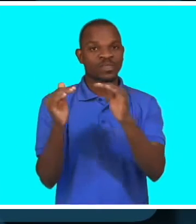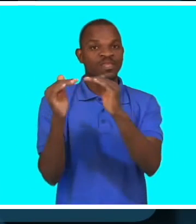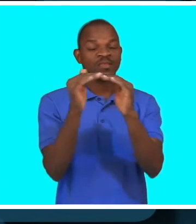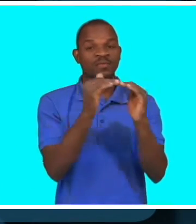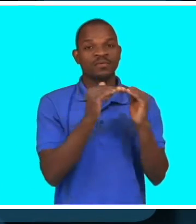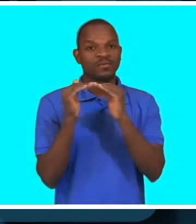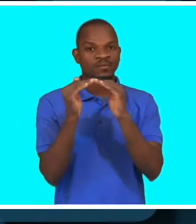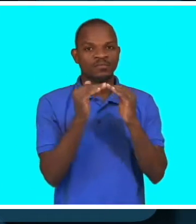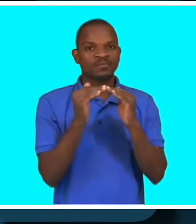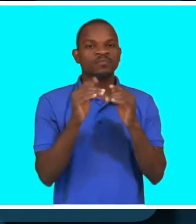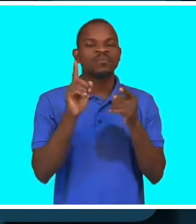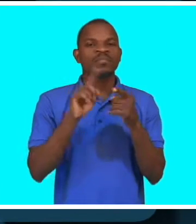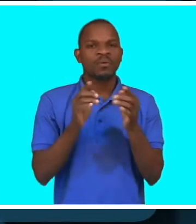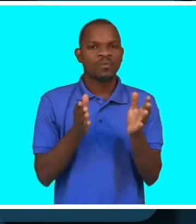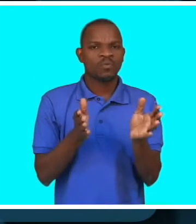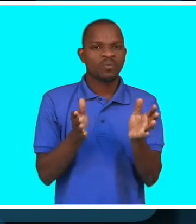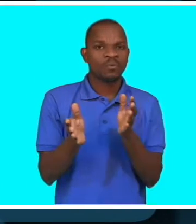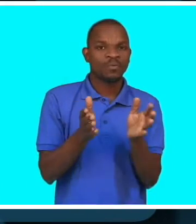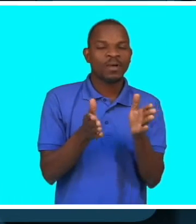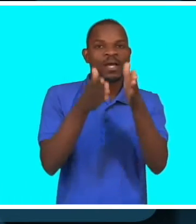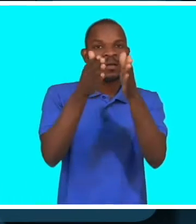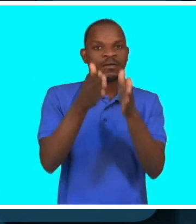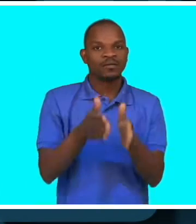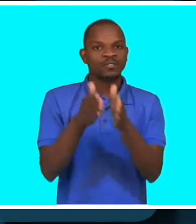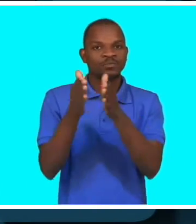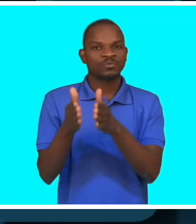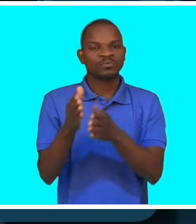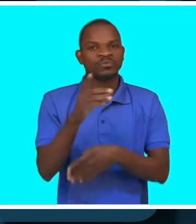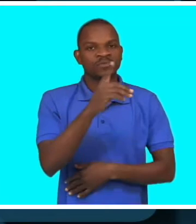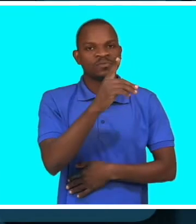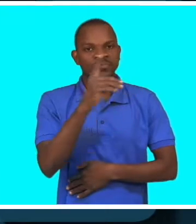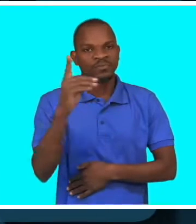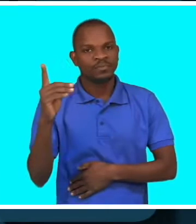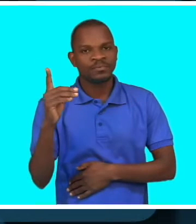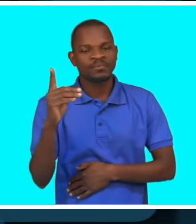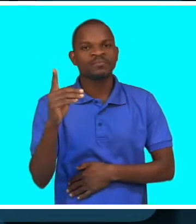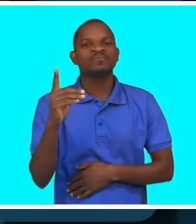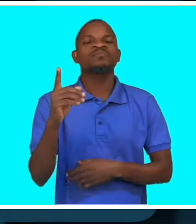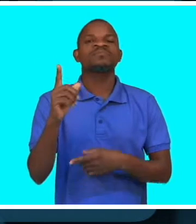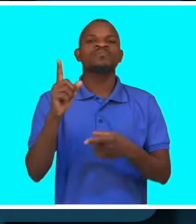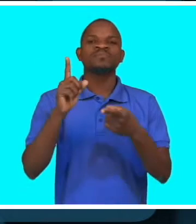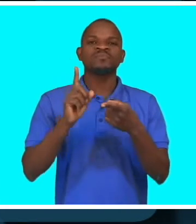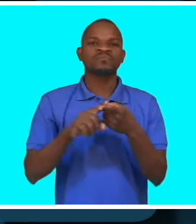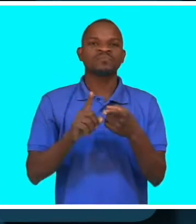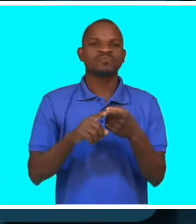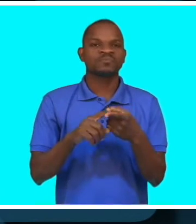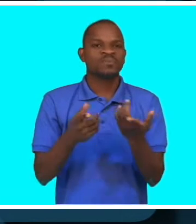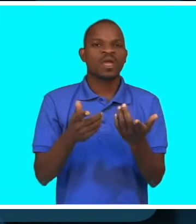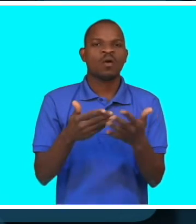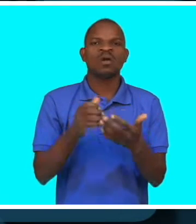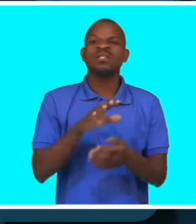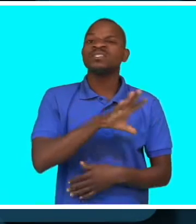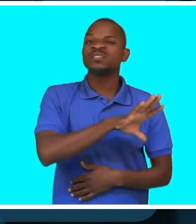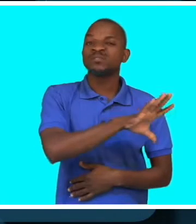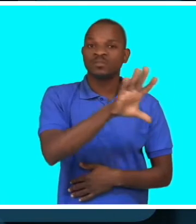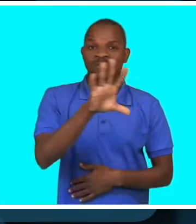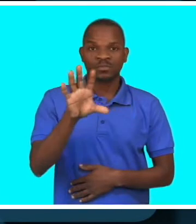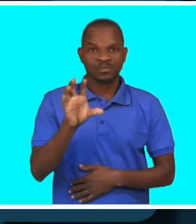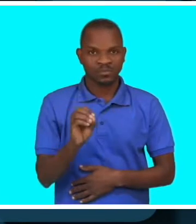tratando as pessoas com deficiência na sua magnitude,